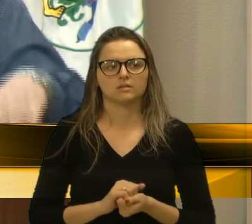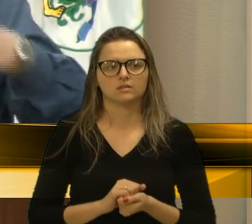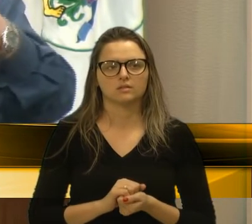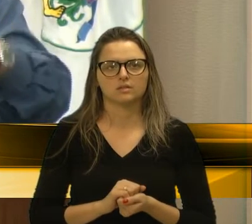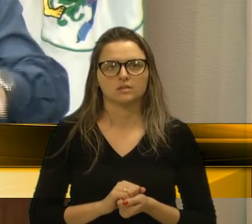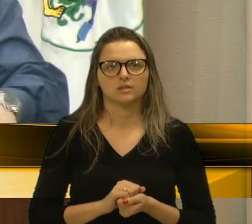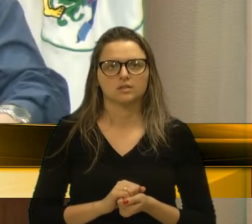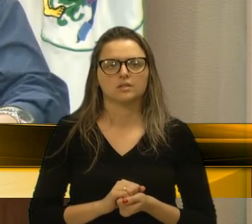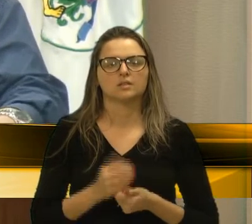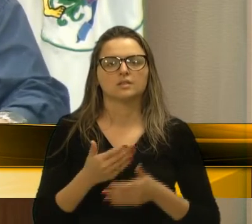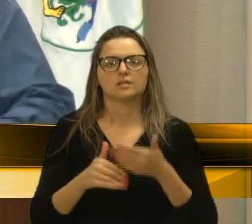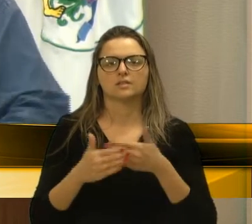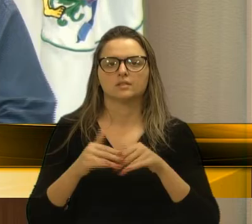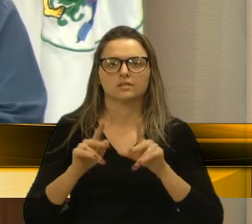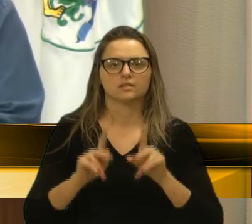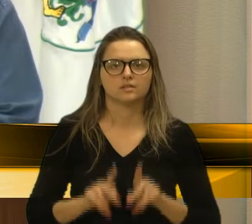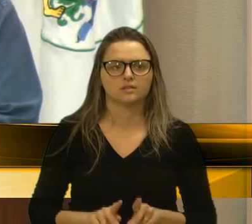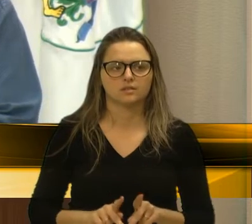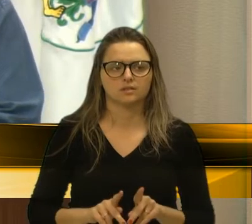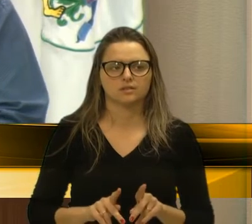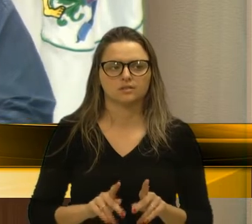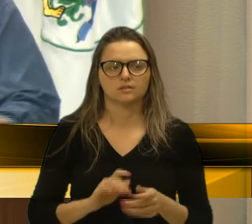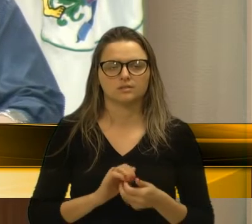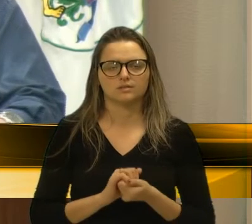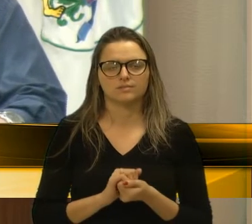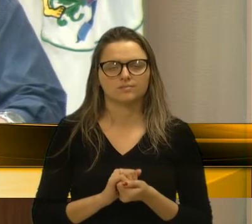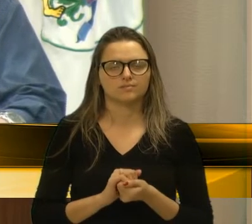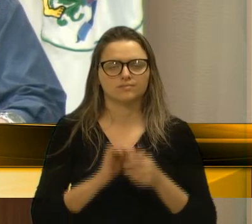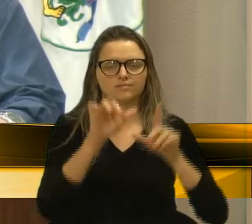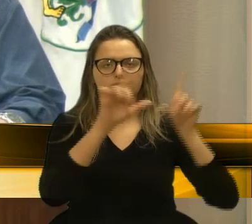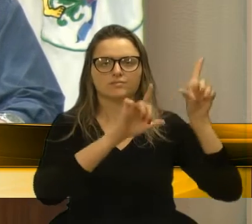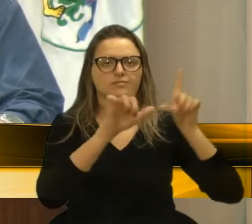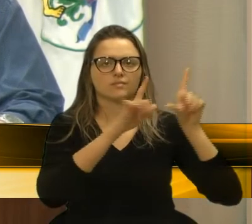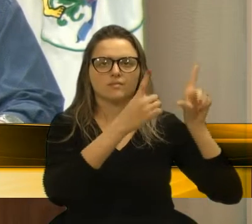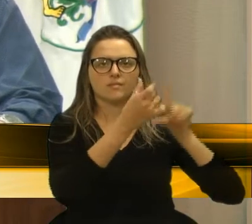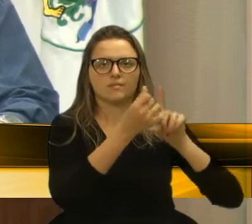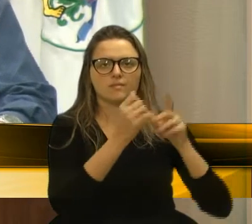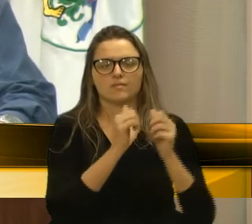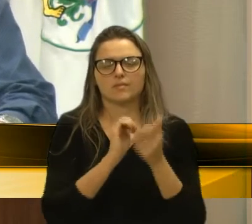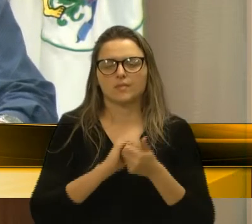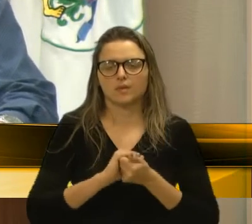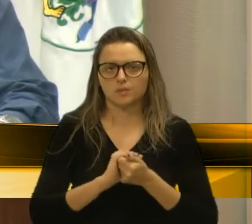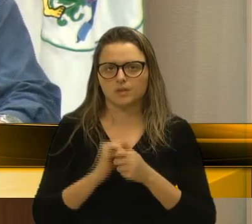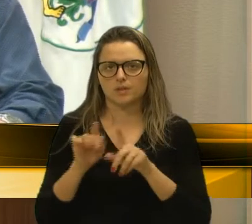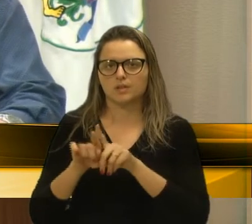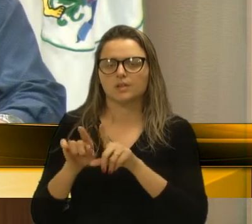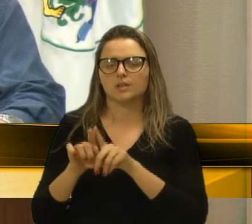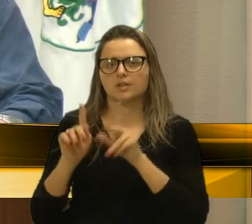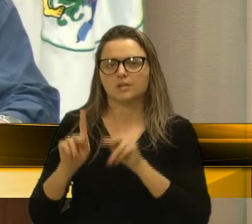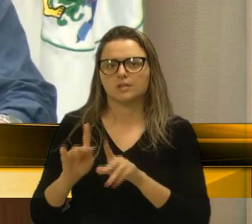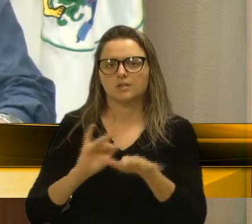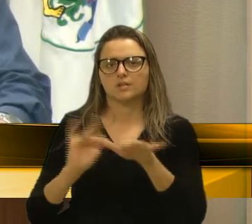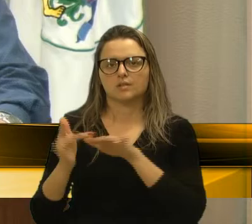também aos que nos assistem pela TV Câmara, canal 16, ou pelas mídias sociais.